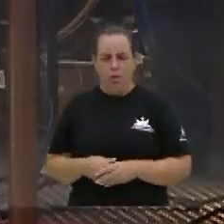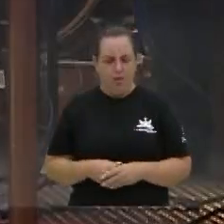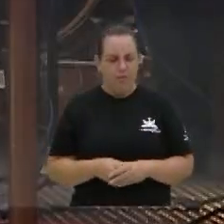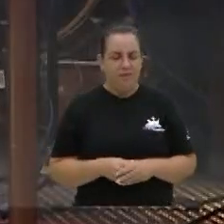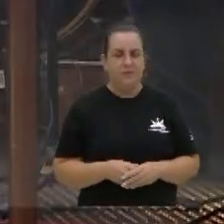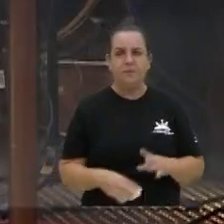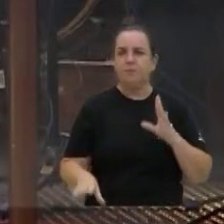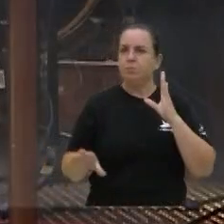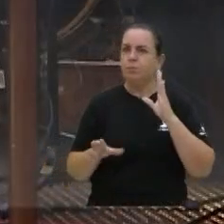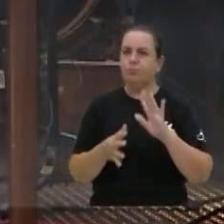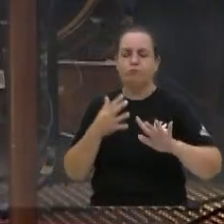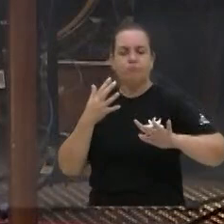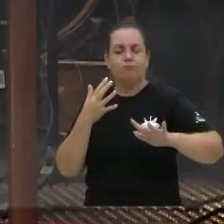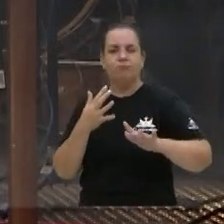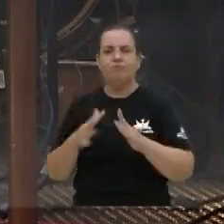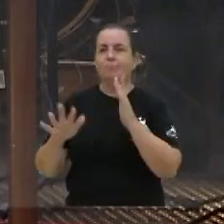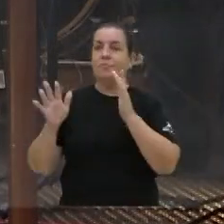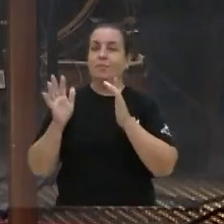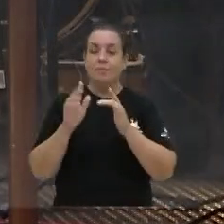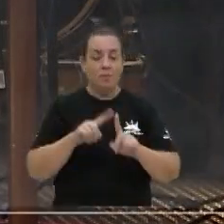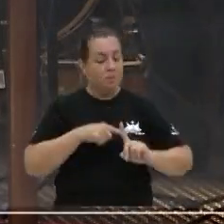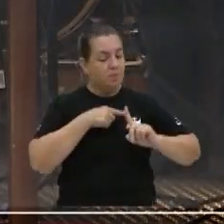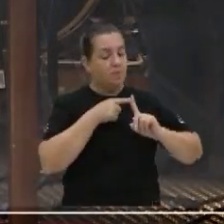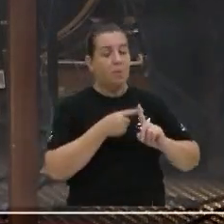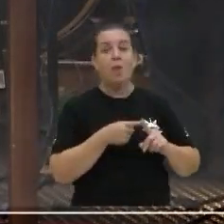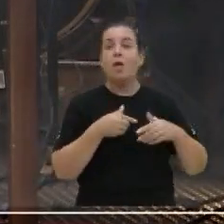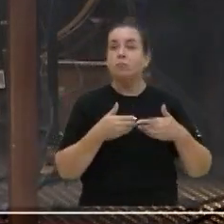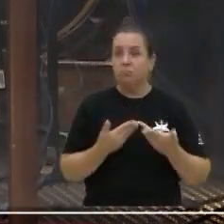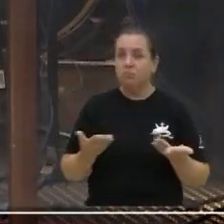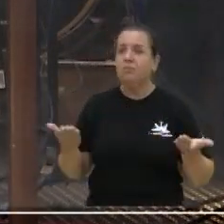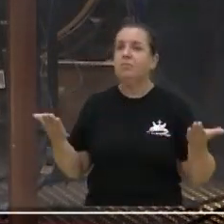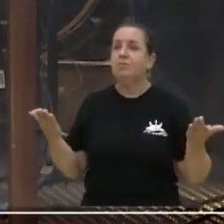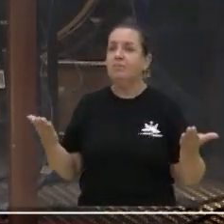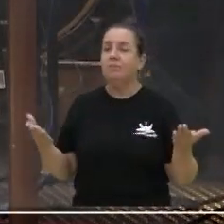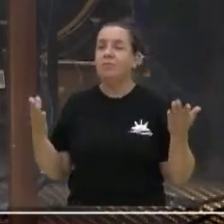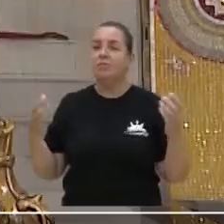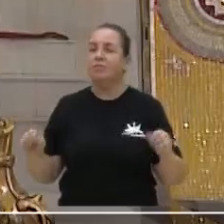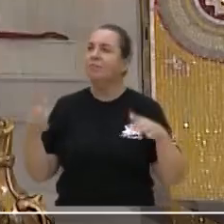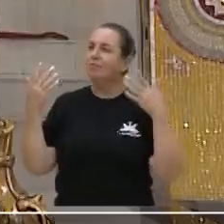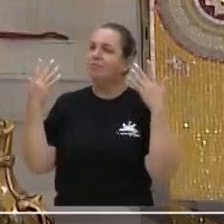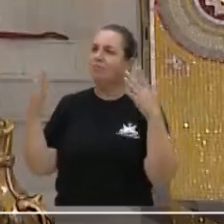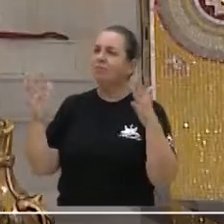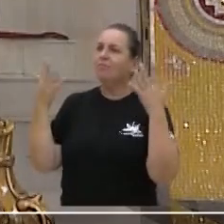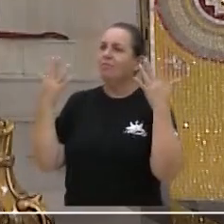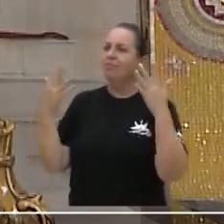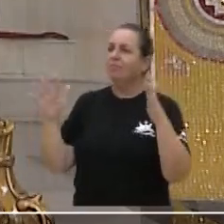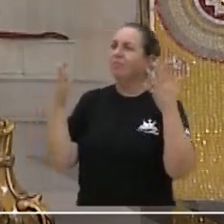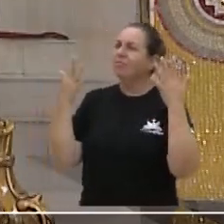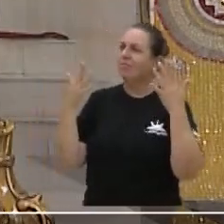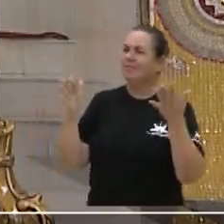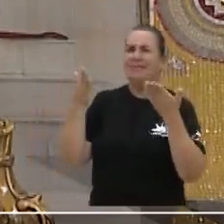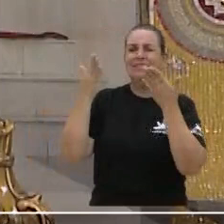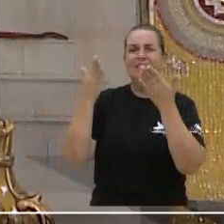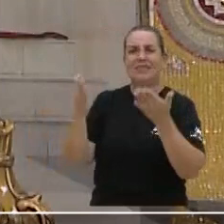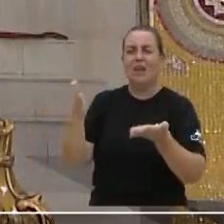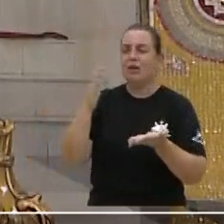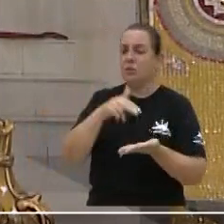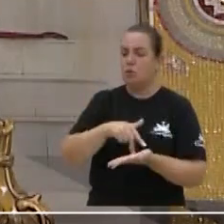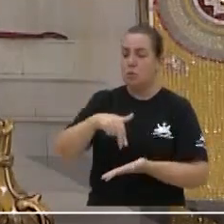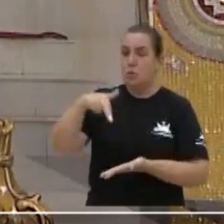Cantai cristãos ao final, salve ao vítima